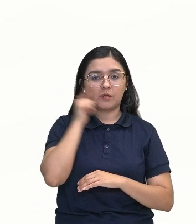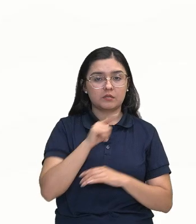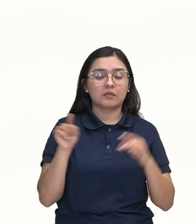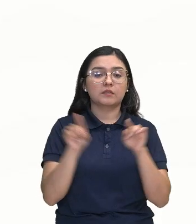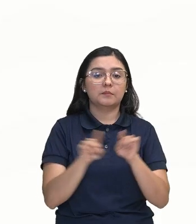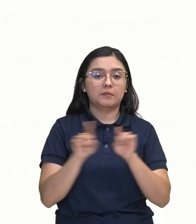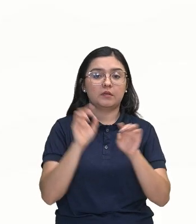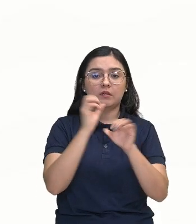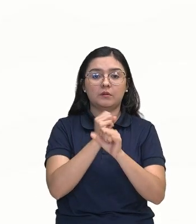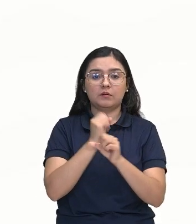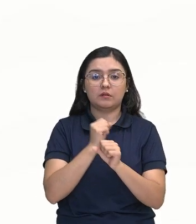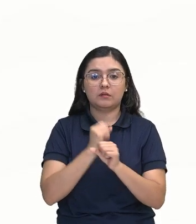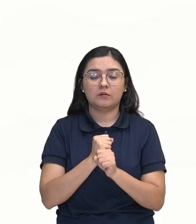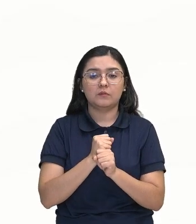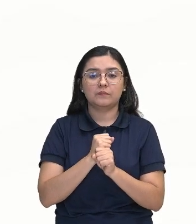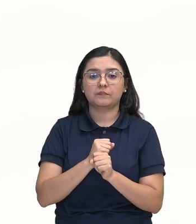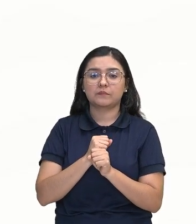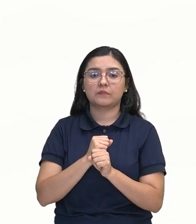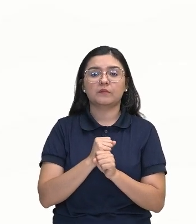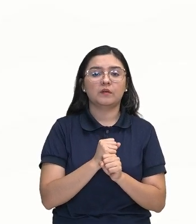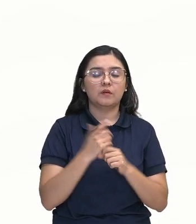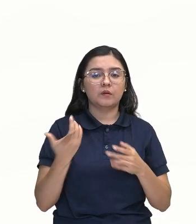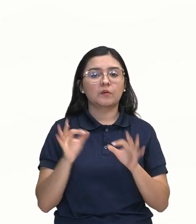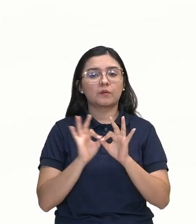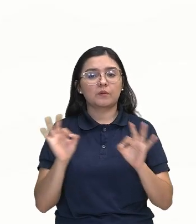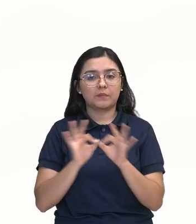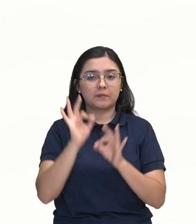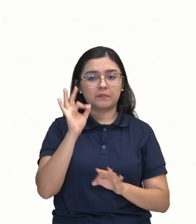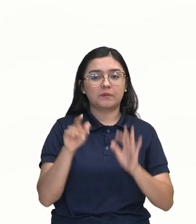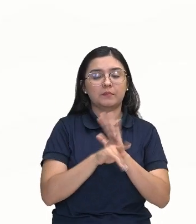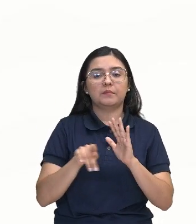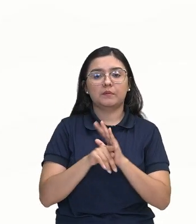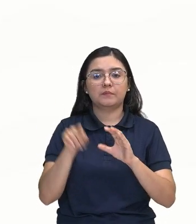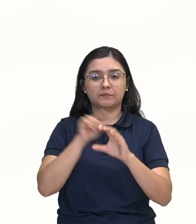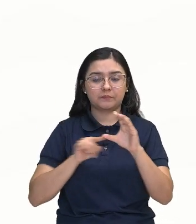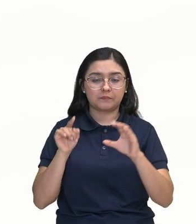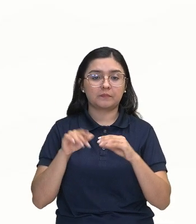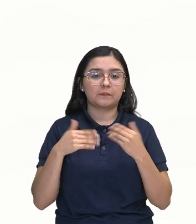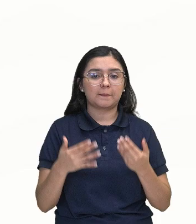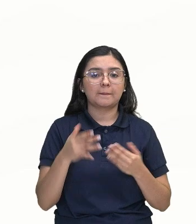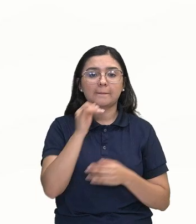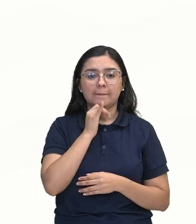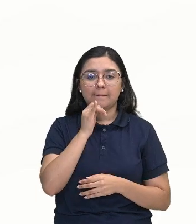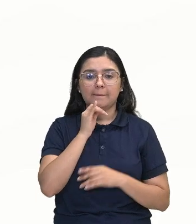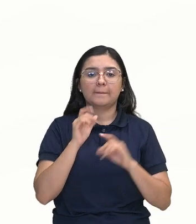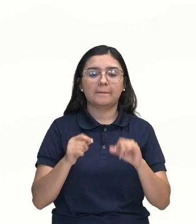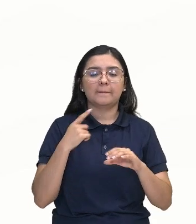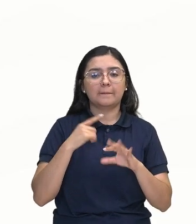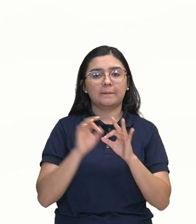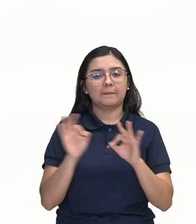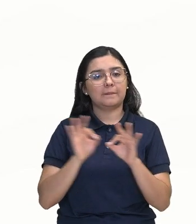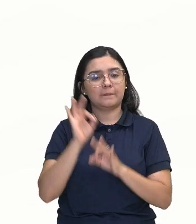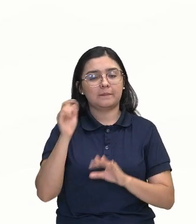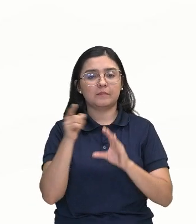também calcular o comprimento de uma circunferência, tá legal? Ou seja, o comprimento da circunferência,